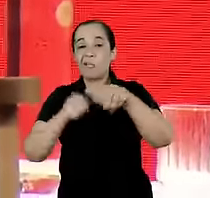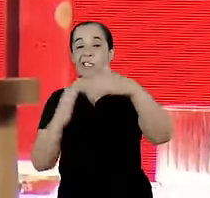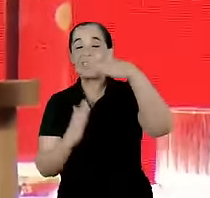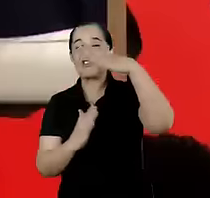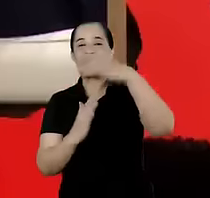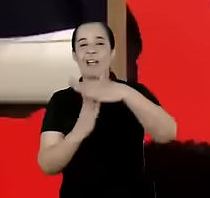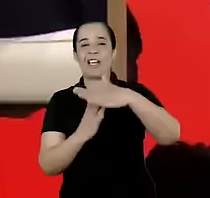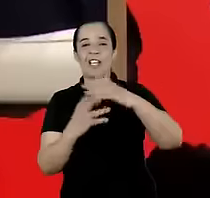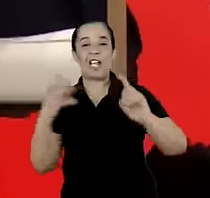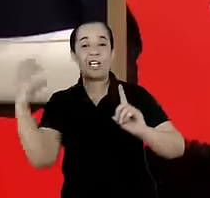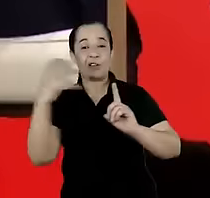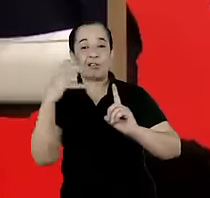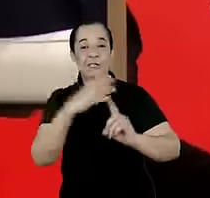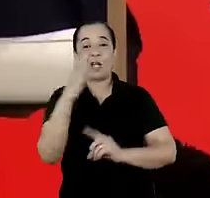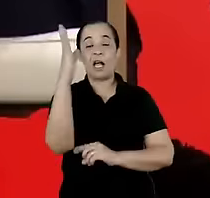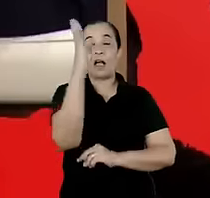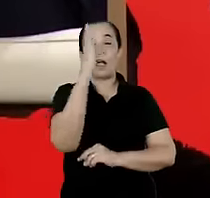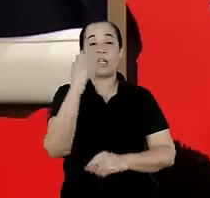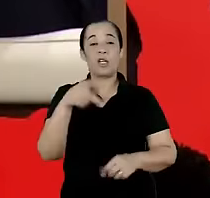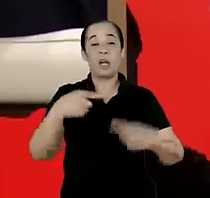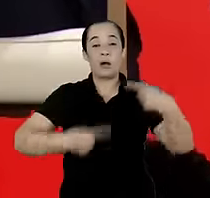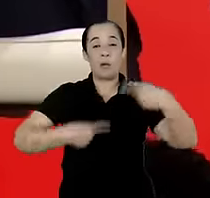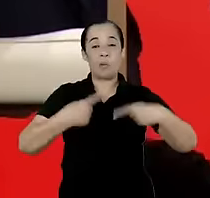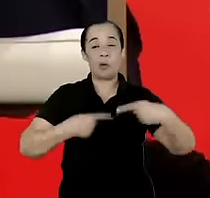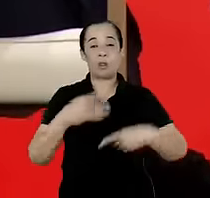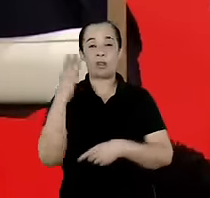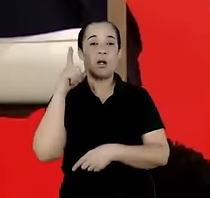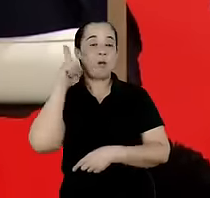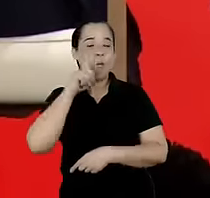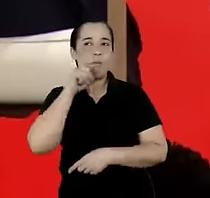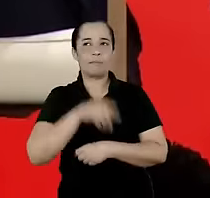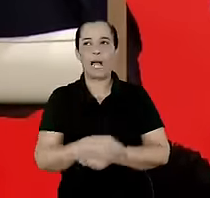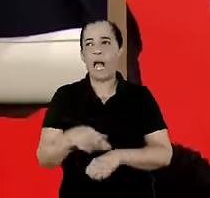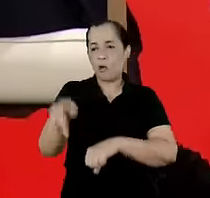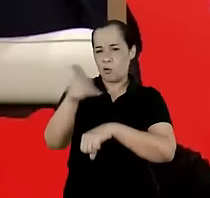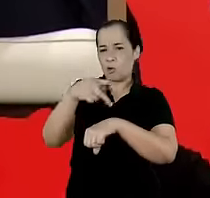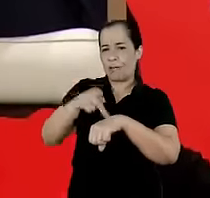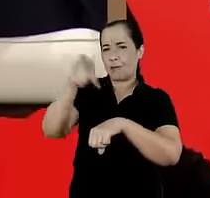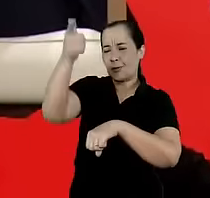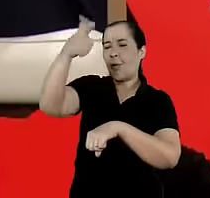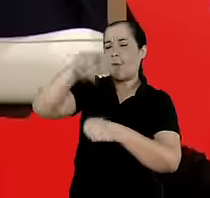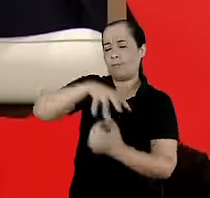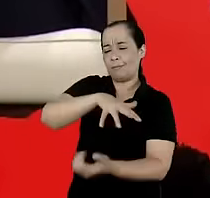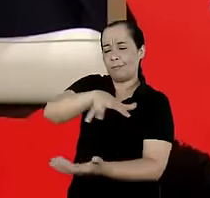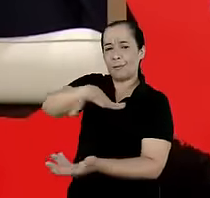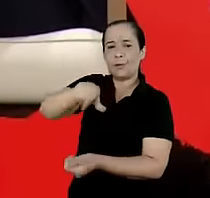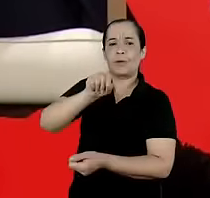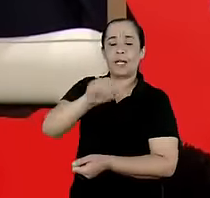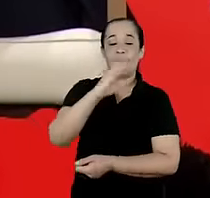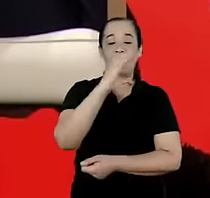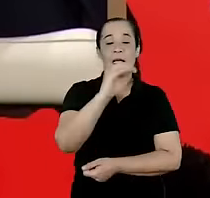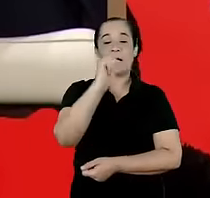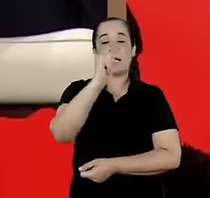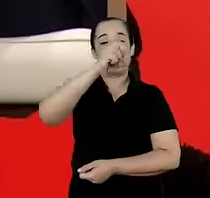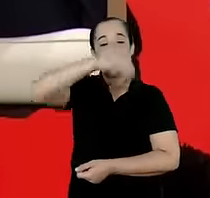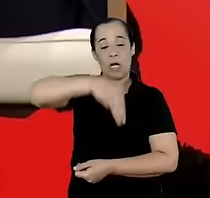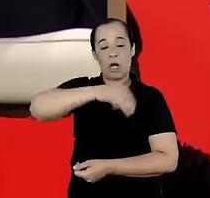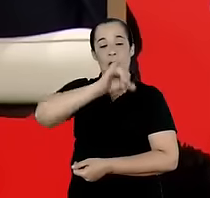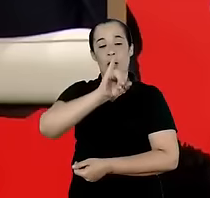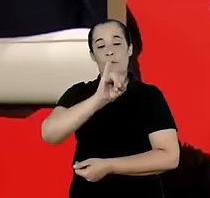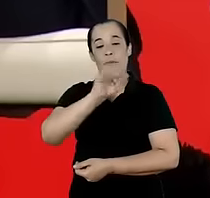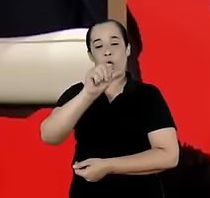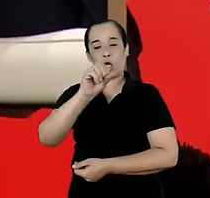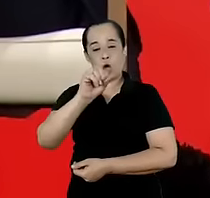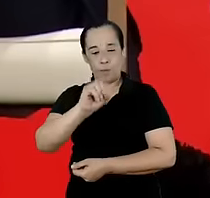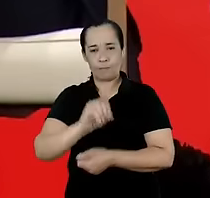política monetária olha no Internacional o canal mais Óbvio é sempre o câmbio mas como a gente disse o câmbio é um instrument é uma